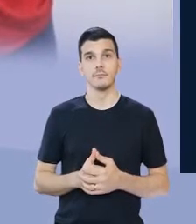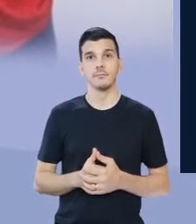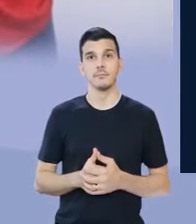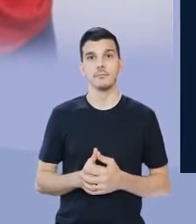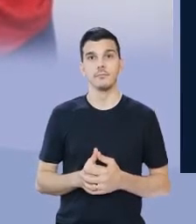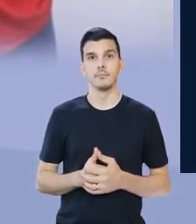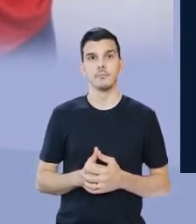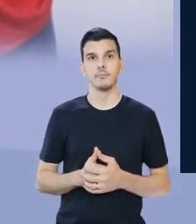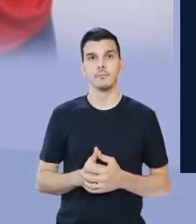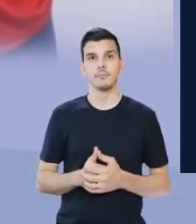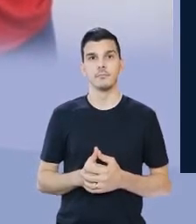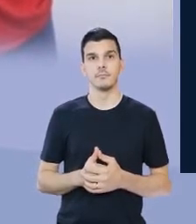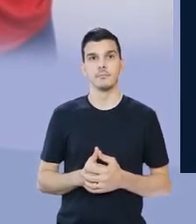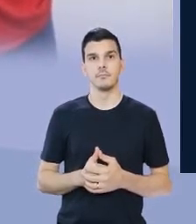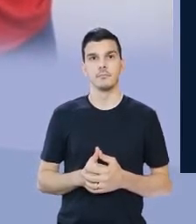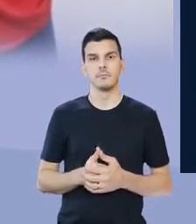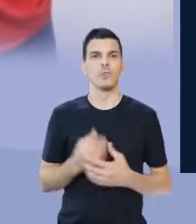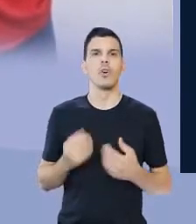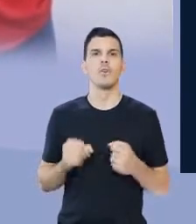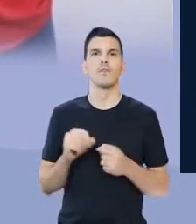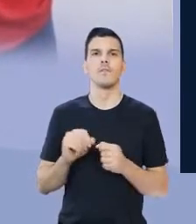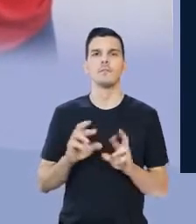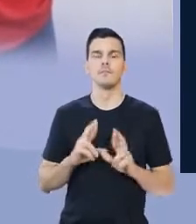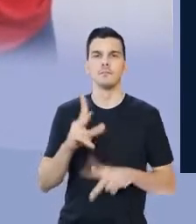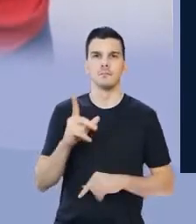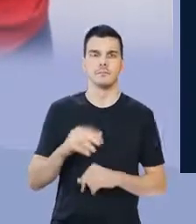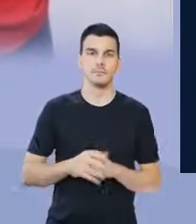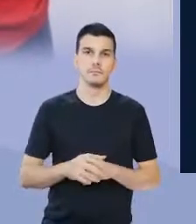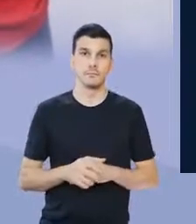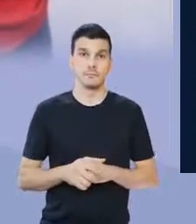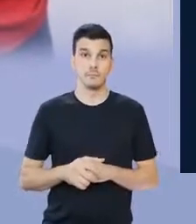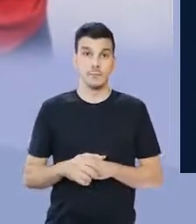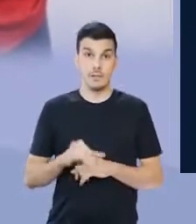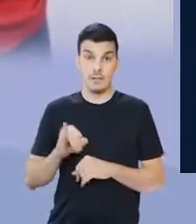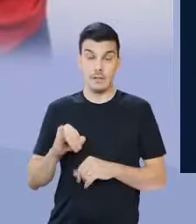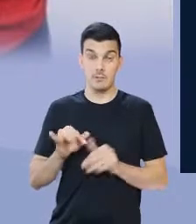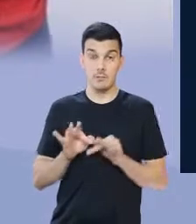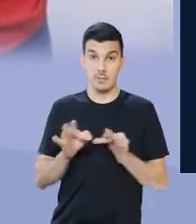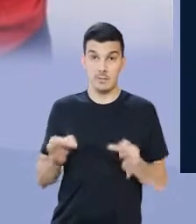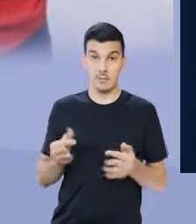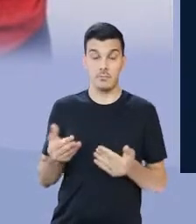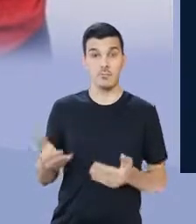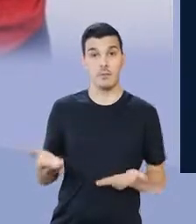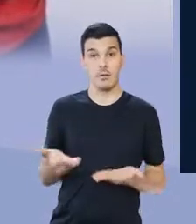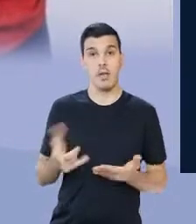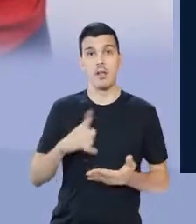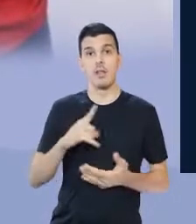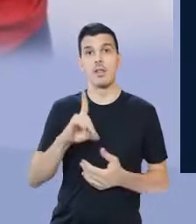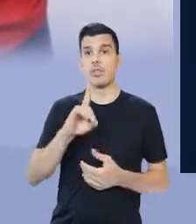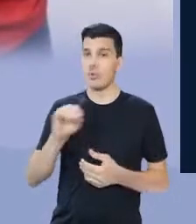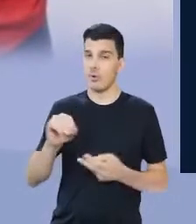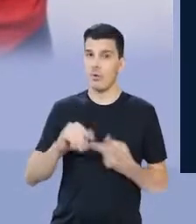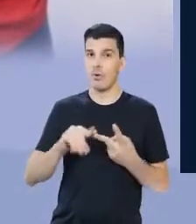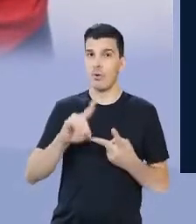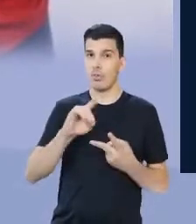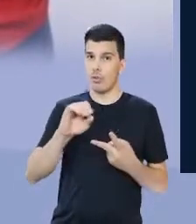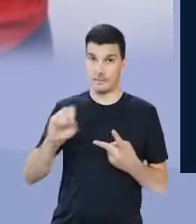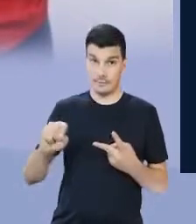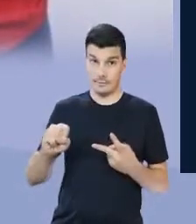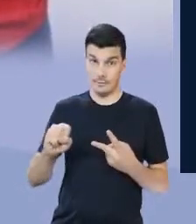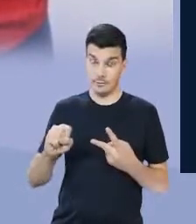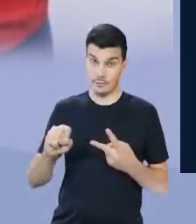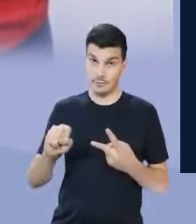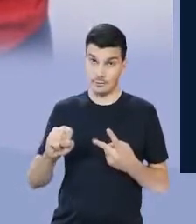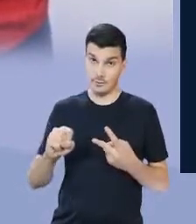E aí, como é que a gente faz no negativo? Bom, se lá no presente simples a gente tinha o do e o does fazendo negativo